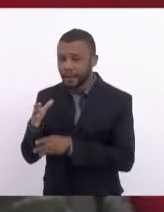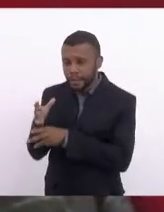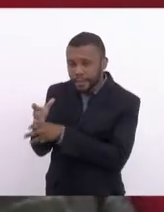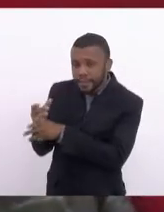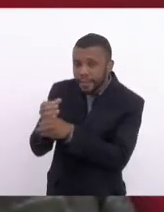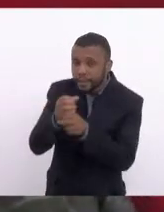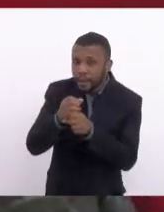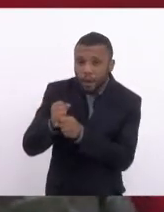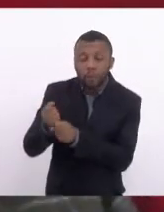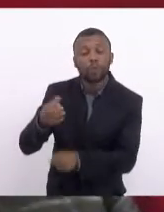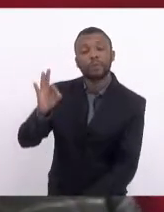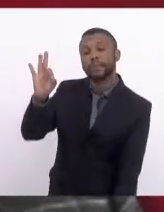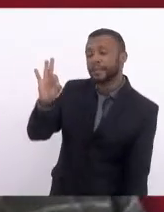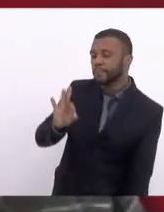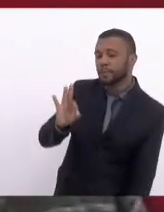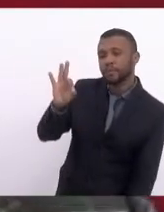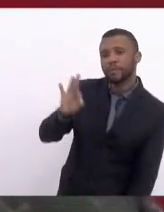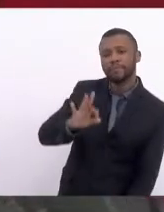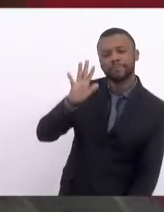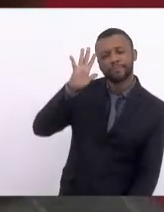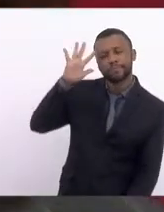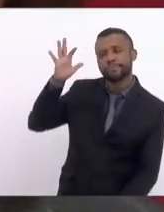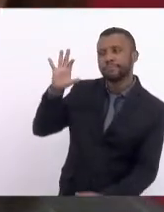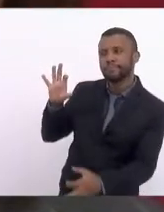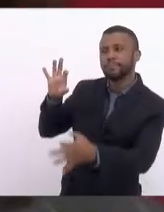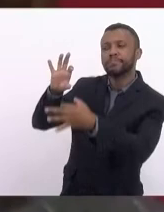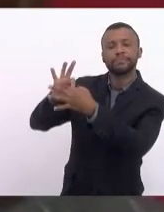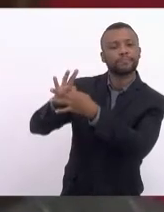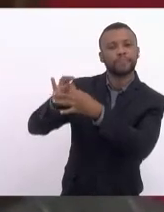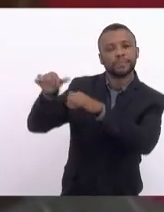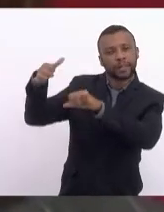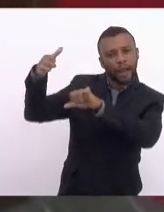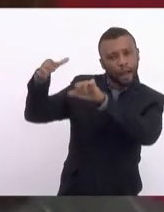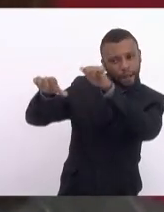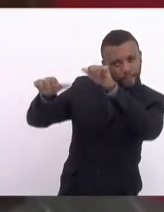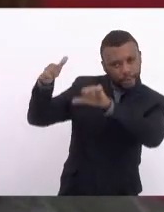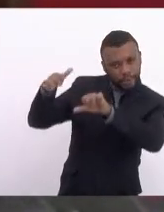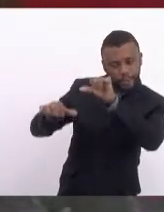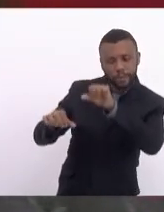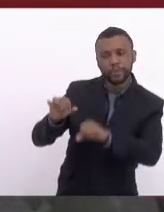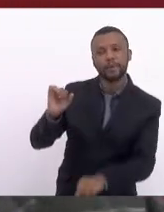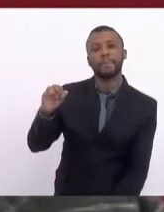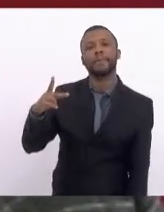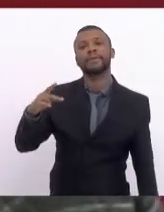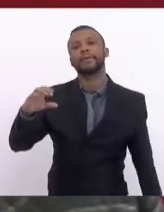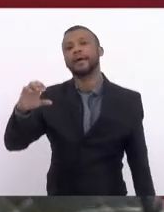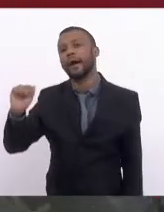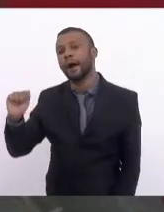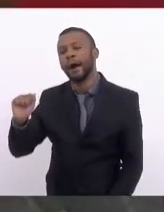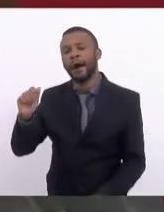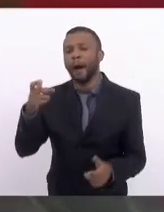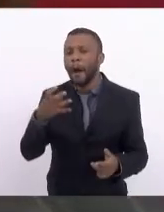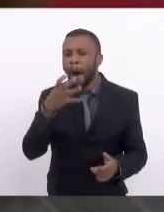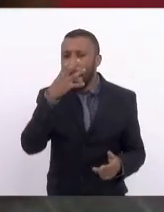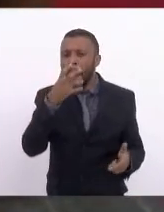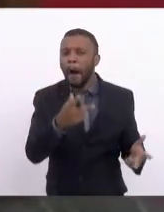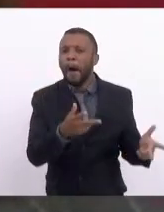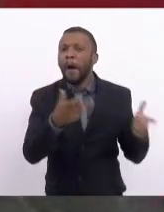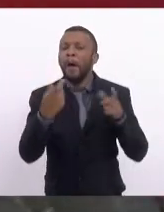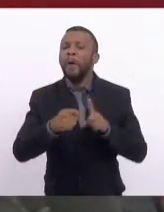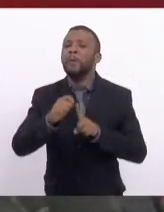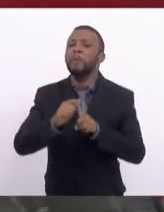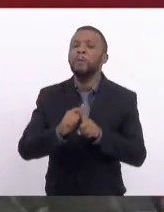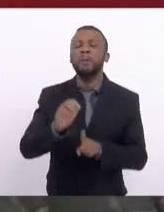desse percentual foi pensado na variação do IPCA, observando-se o mês de fevereiro